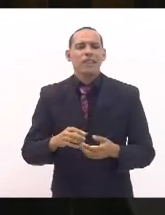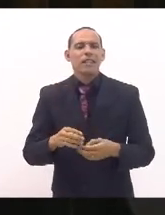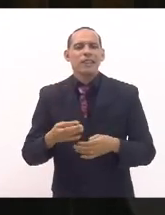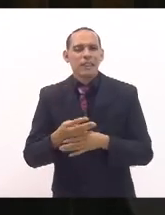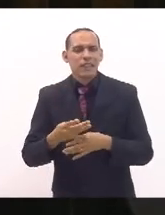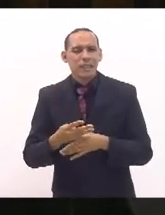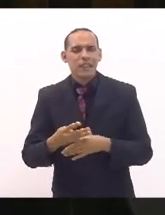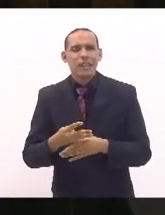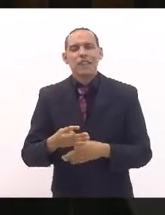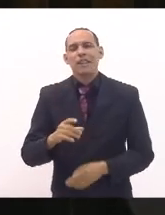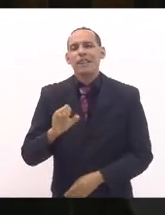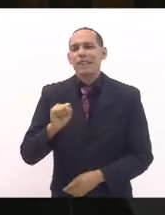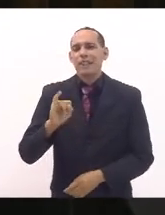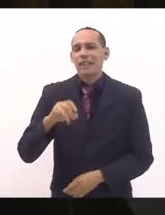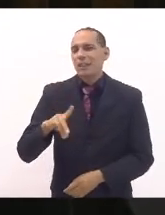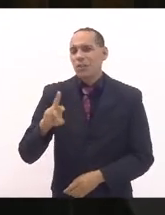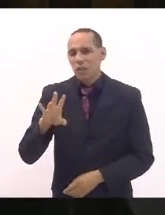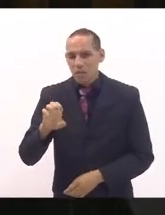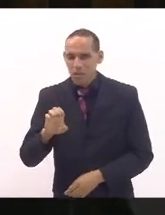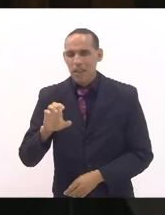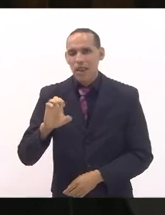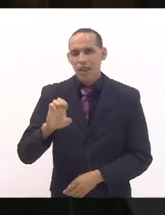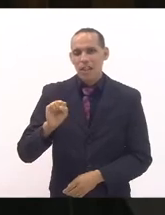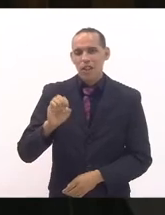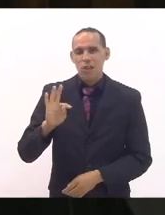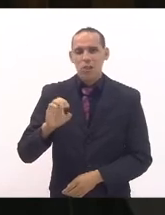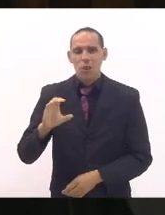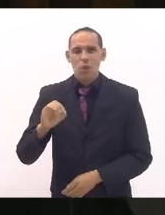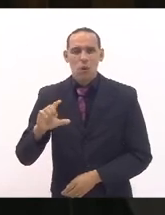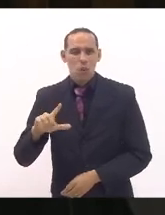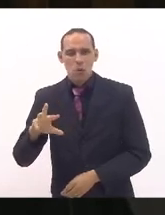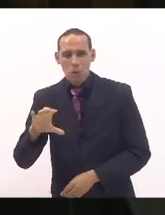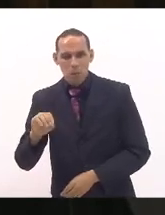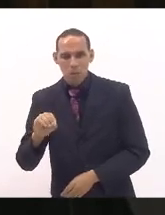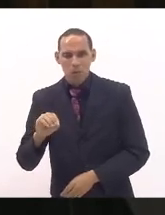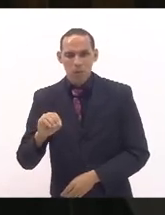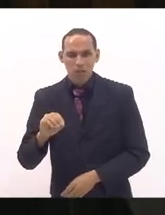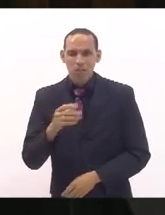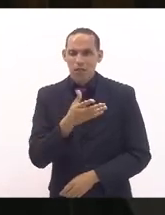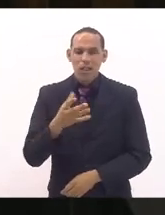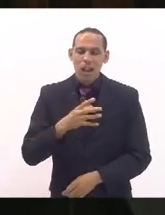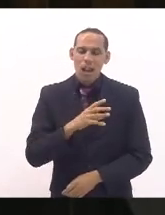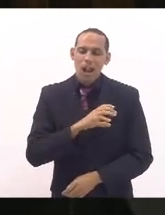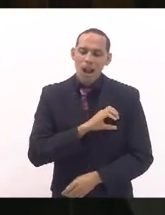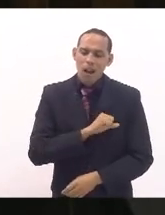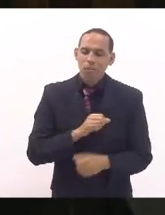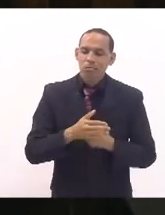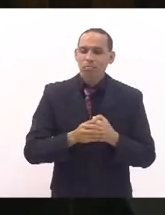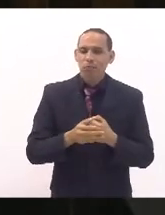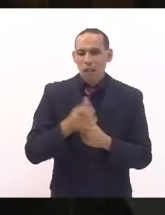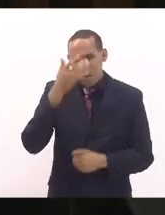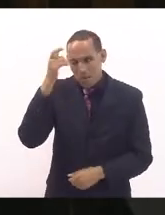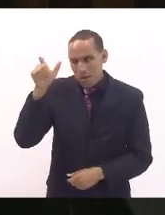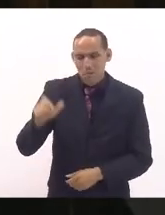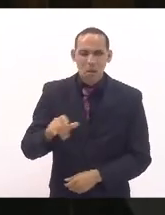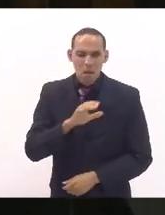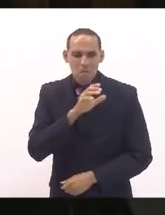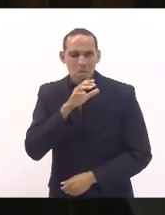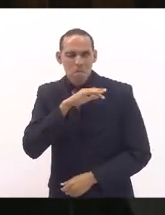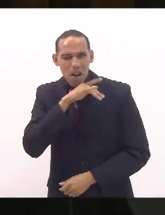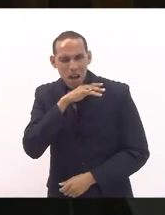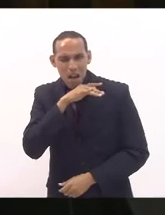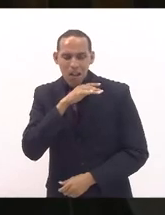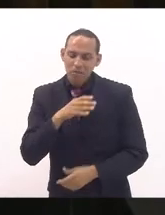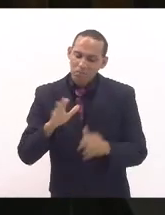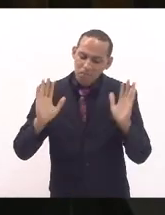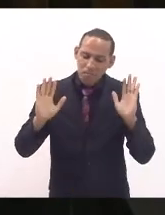e carinho por aqueles que são os seus algozes, faz parte. Os senhores que nos assistem não vêm agora, mas